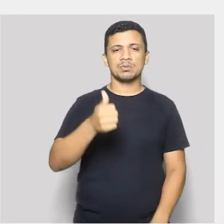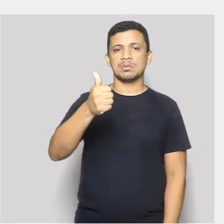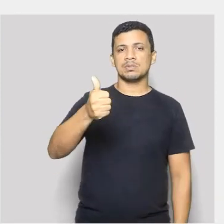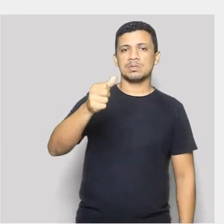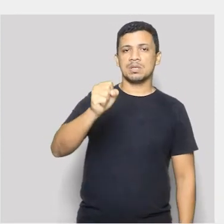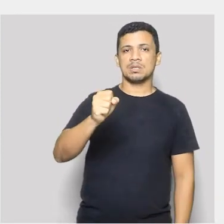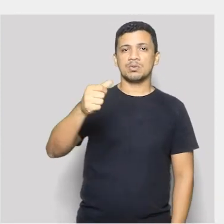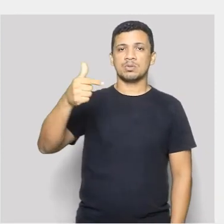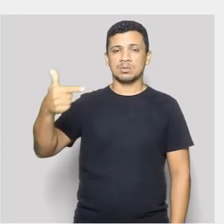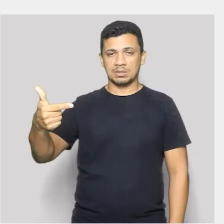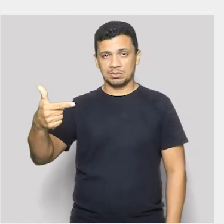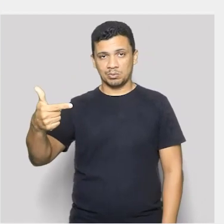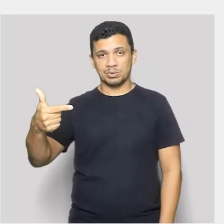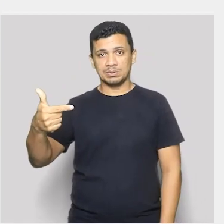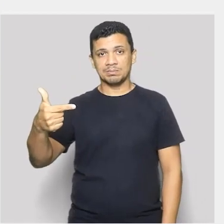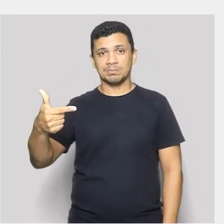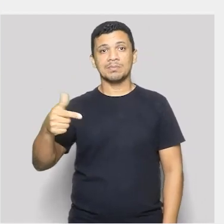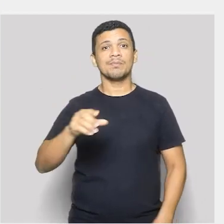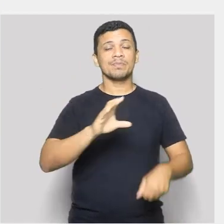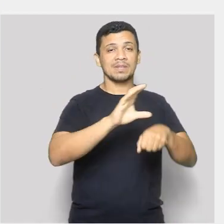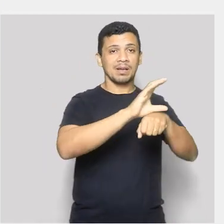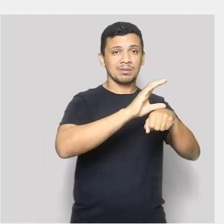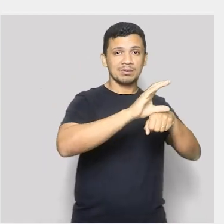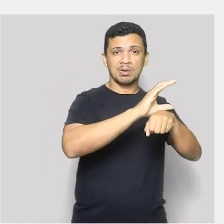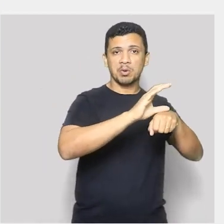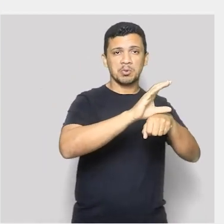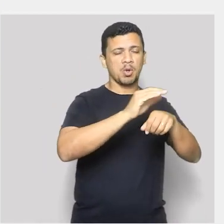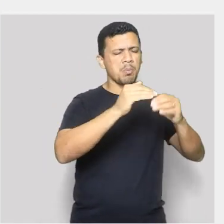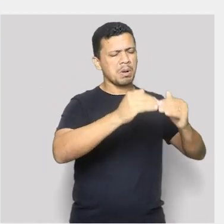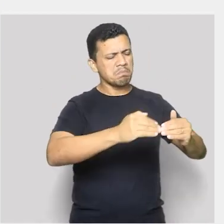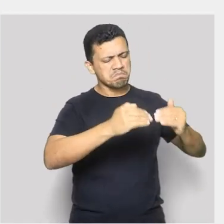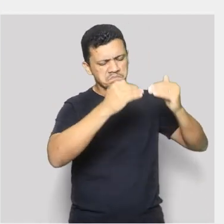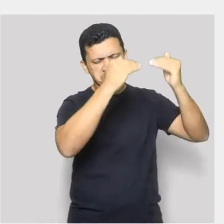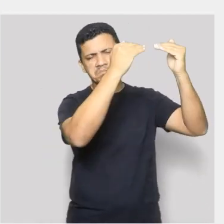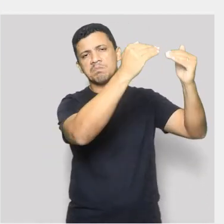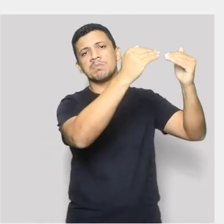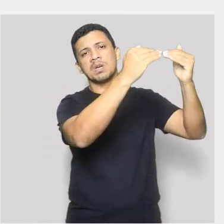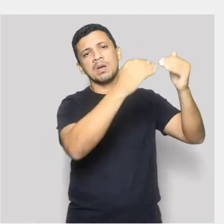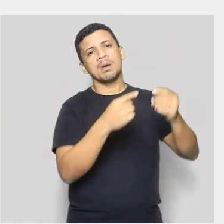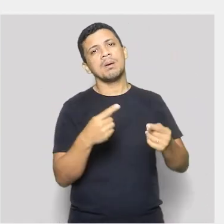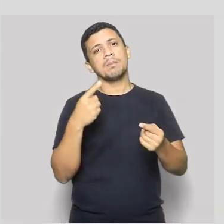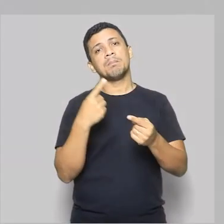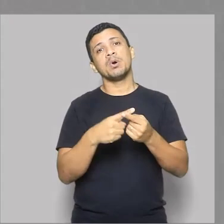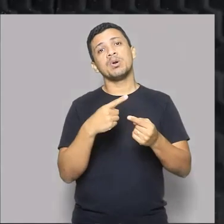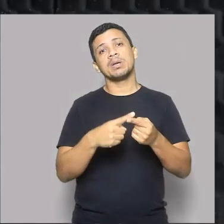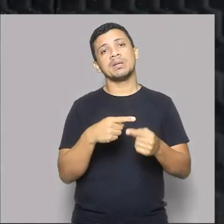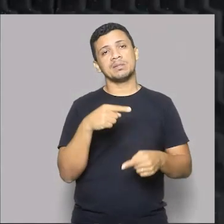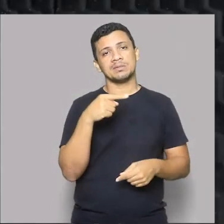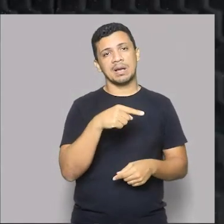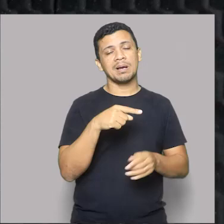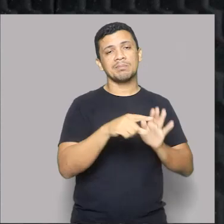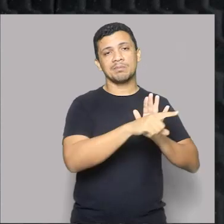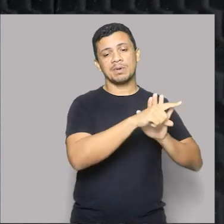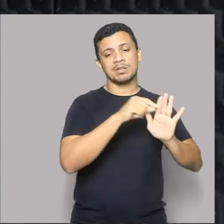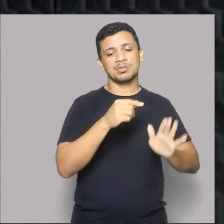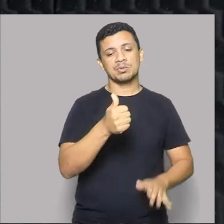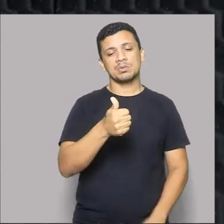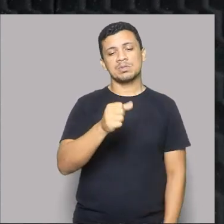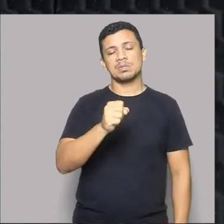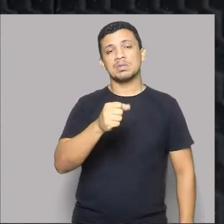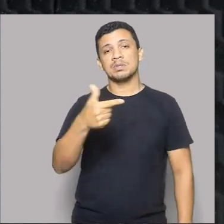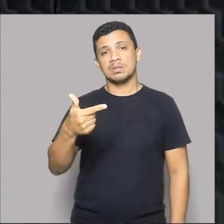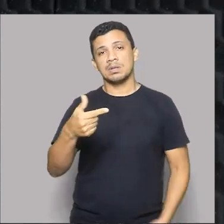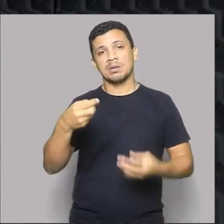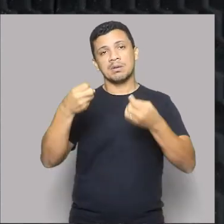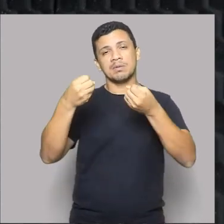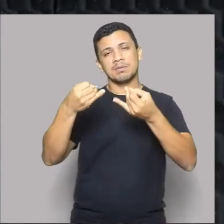da nossa Carta Maior, da nossa norma constituinte maior, porque é lá que ela vai falar também sobre